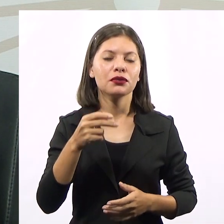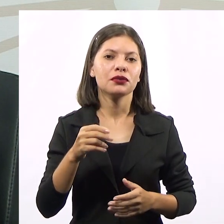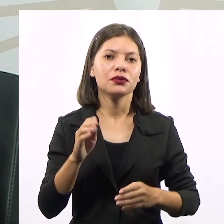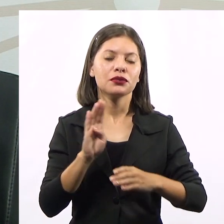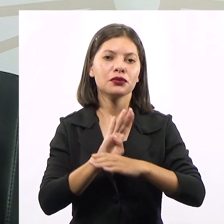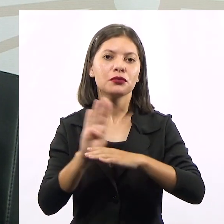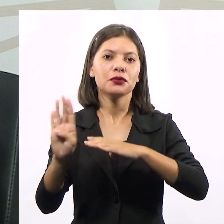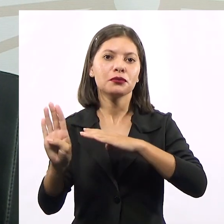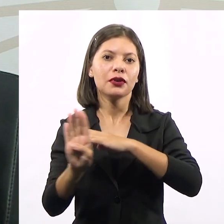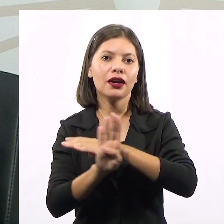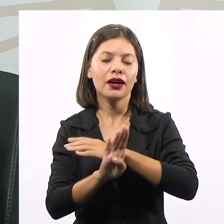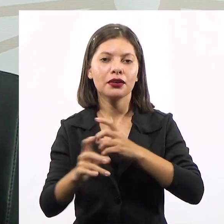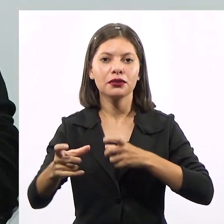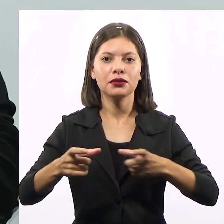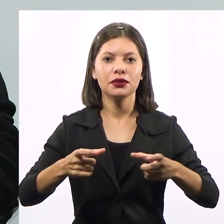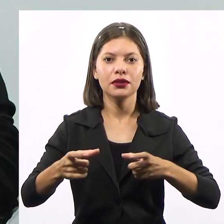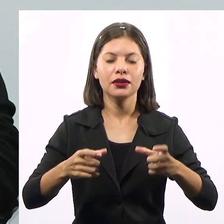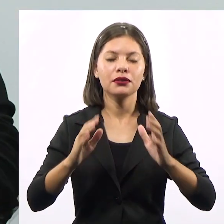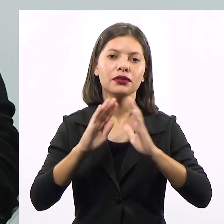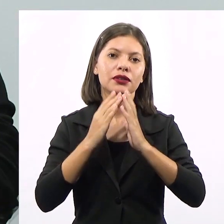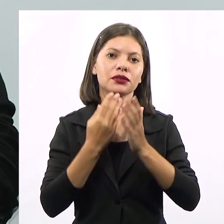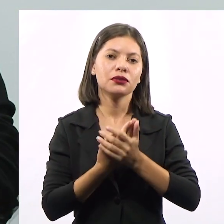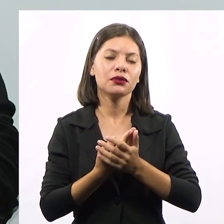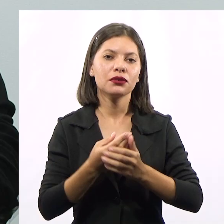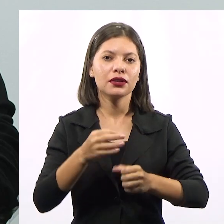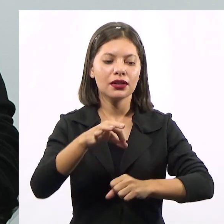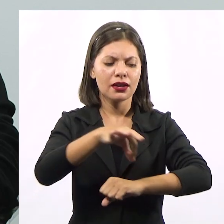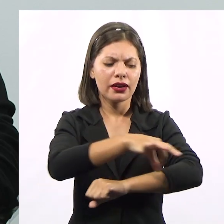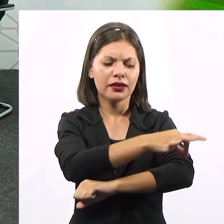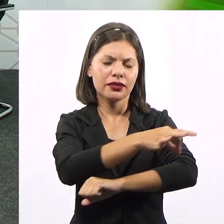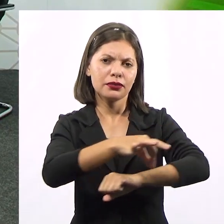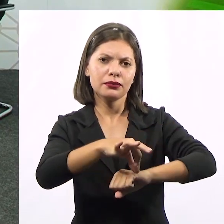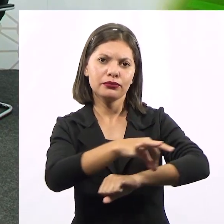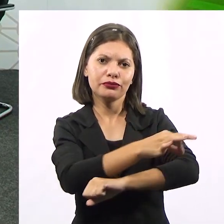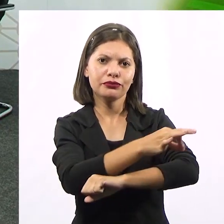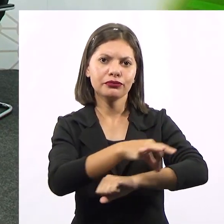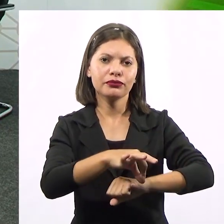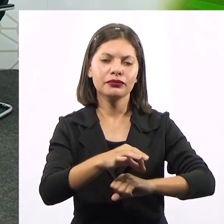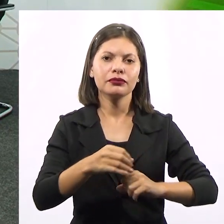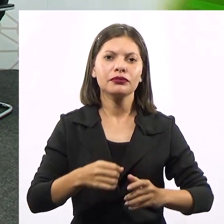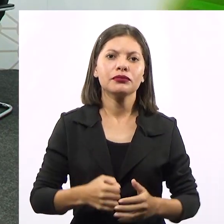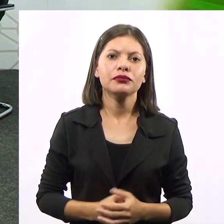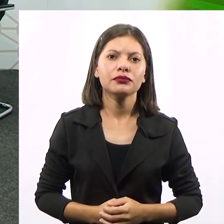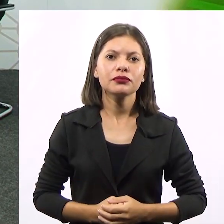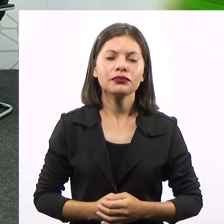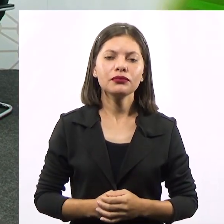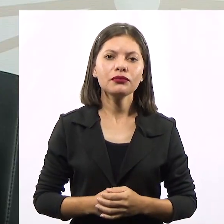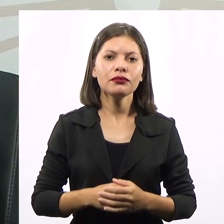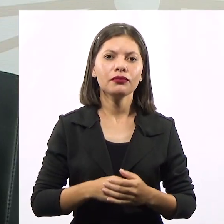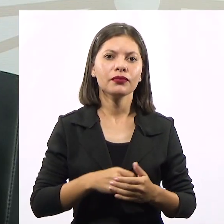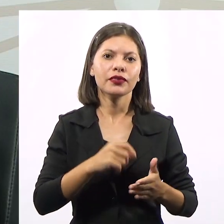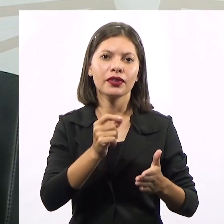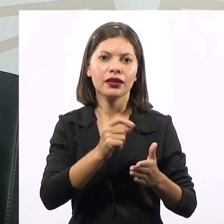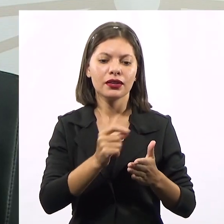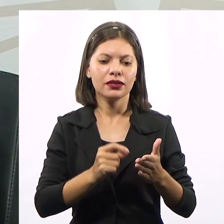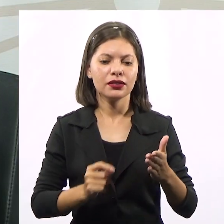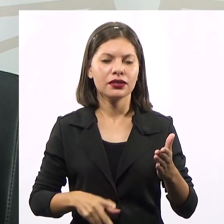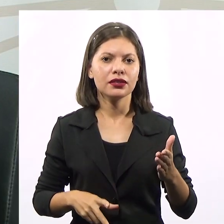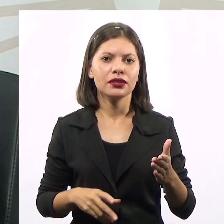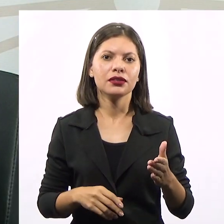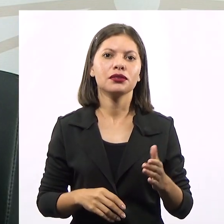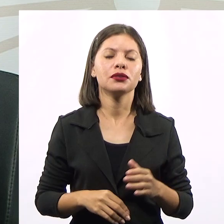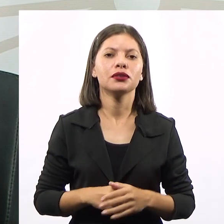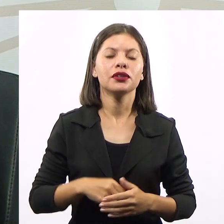aqui, né, sobre o bairro, sobre a localização da escola, sobre a arquitetura da escola. Então, aí é